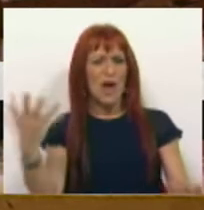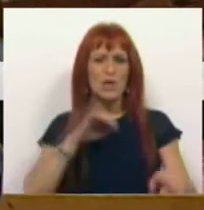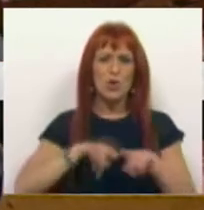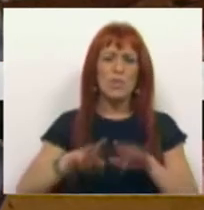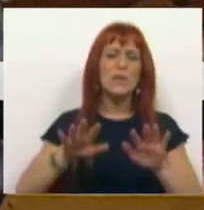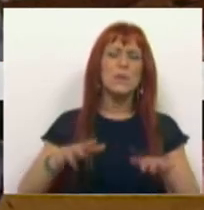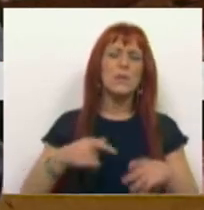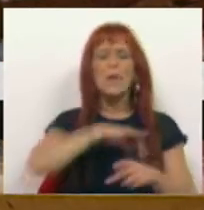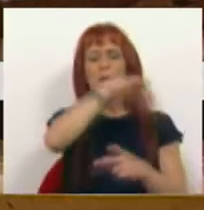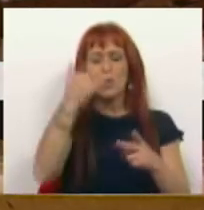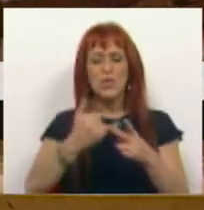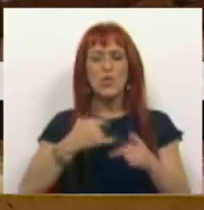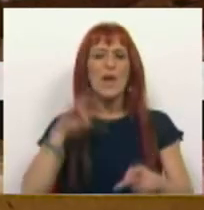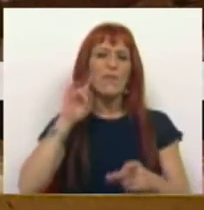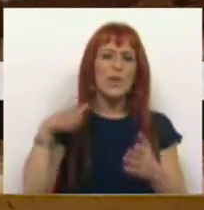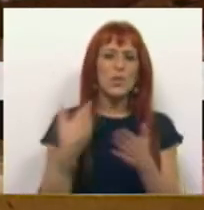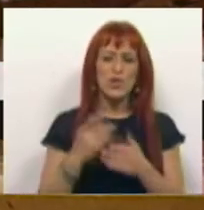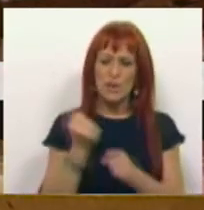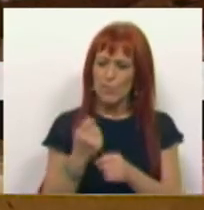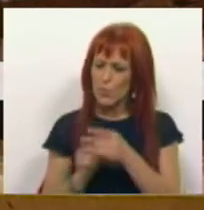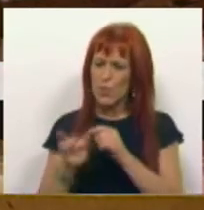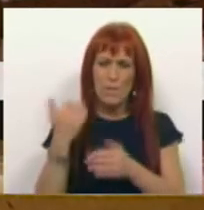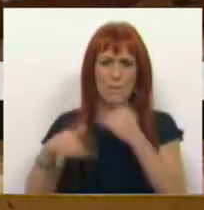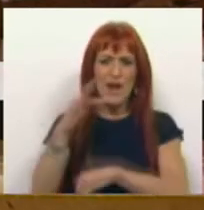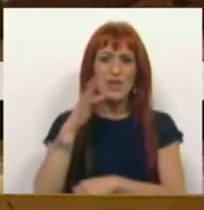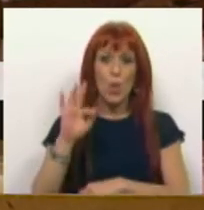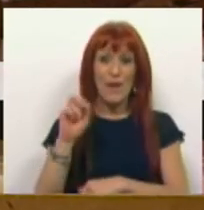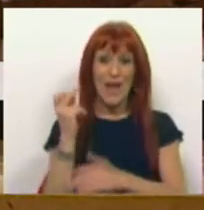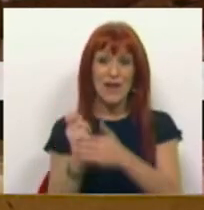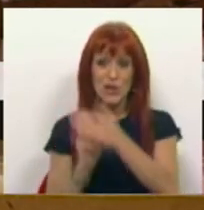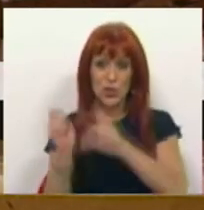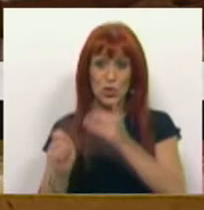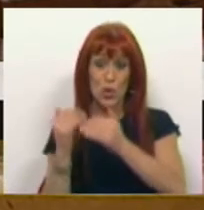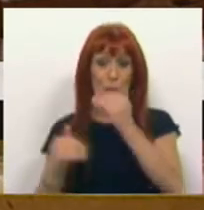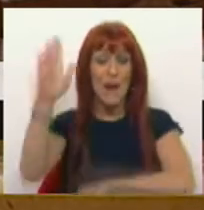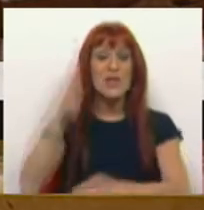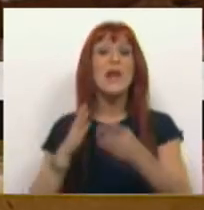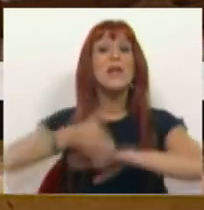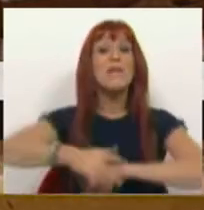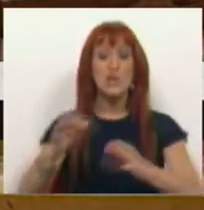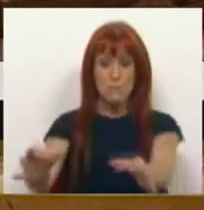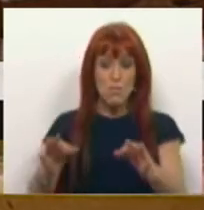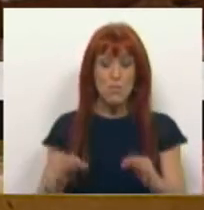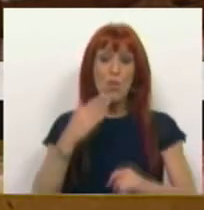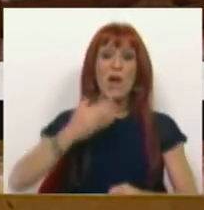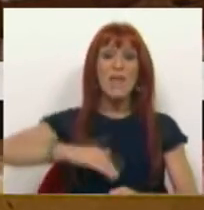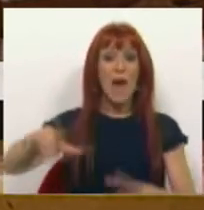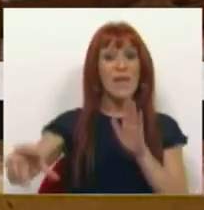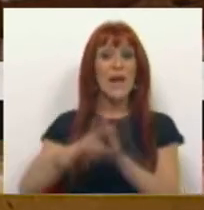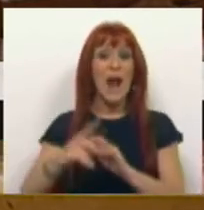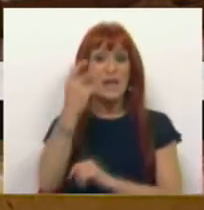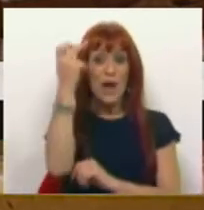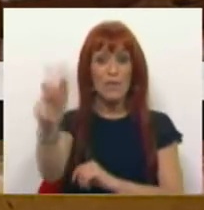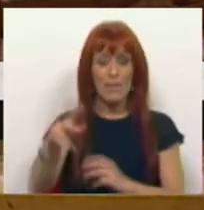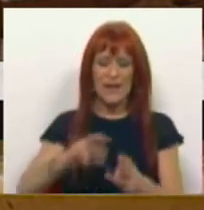compensado. Segundo, valorizar as carreiras de quem tem mais de 40 anos de descontos por via da antecipação da idade legal da